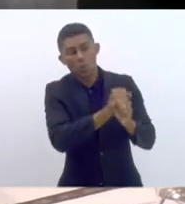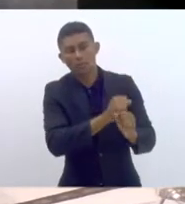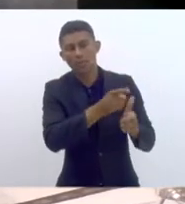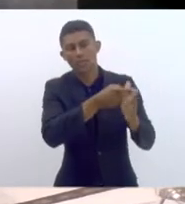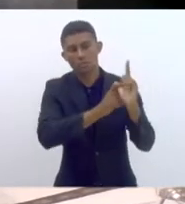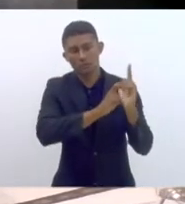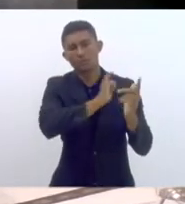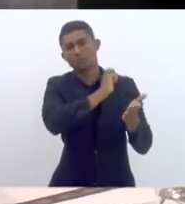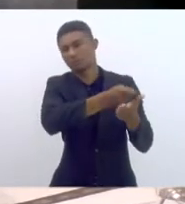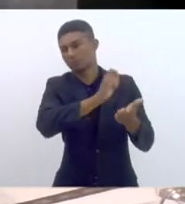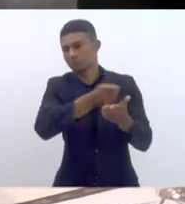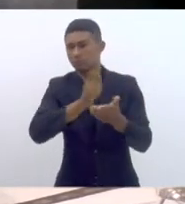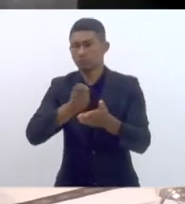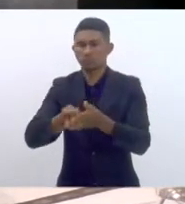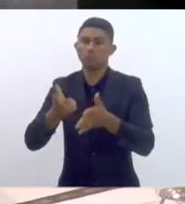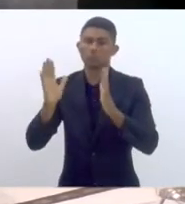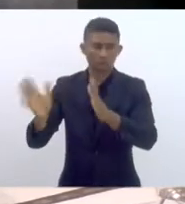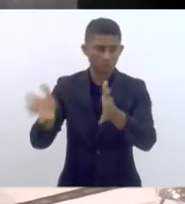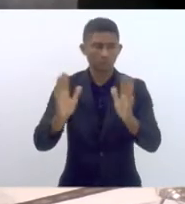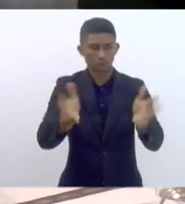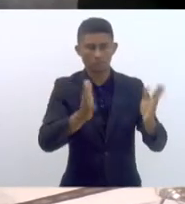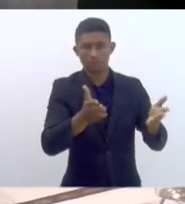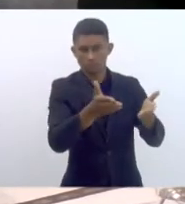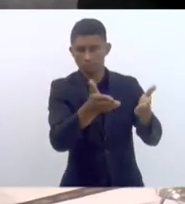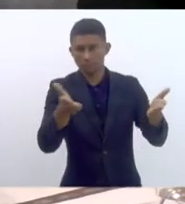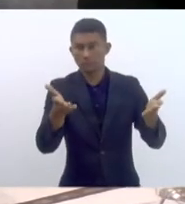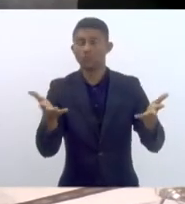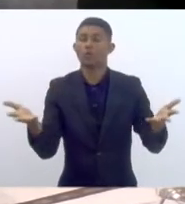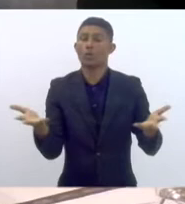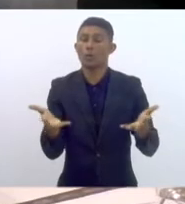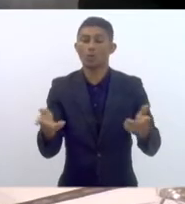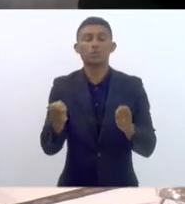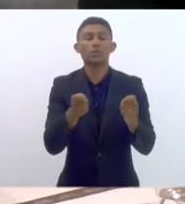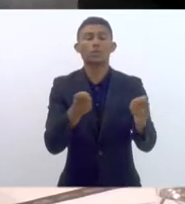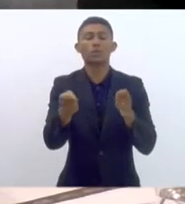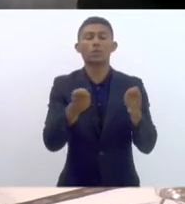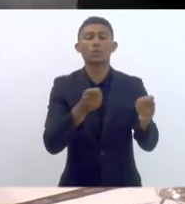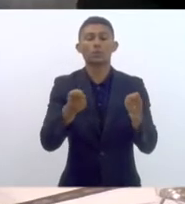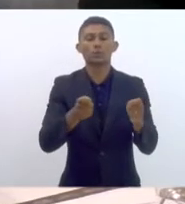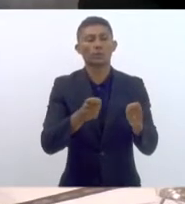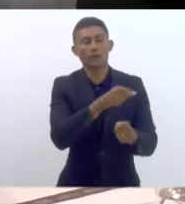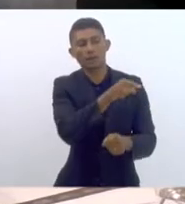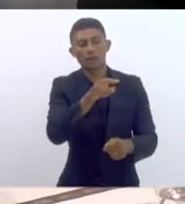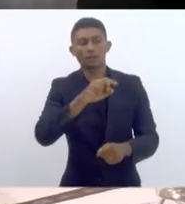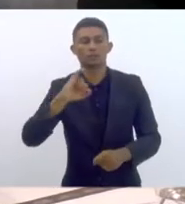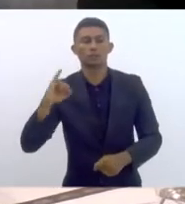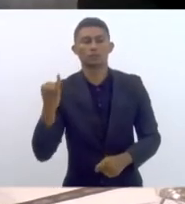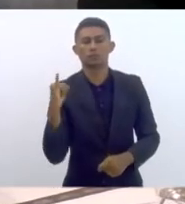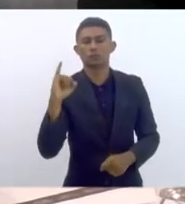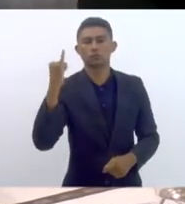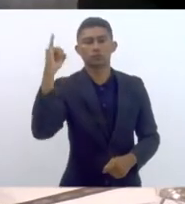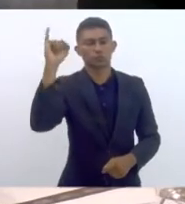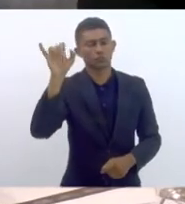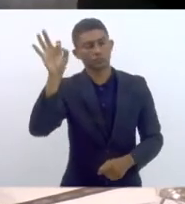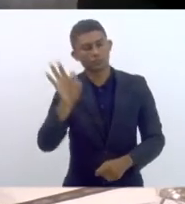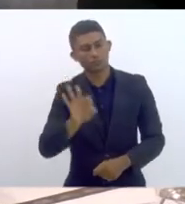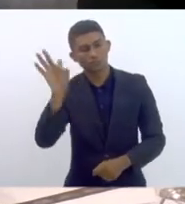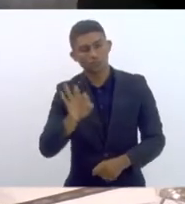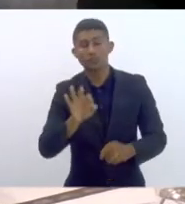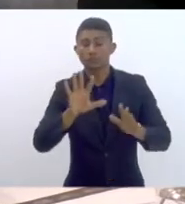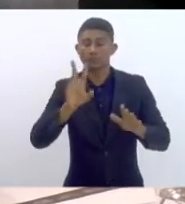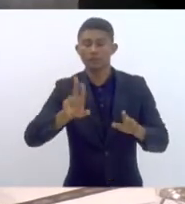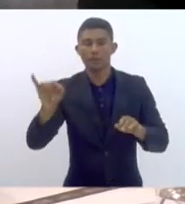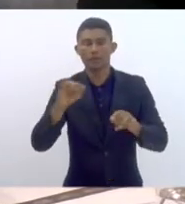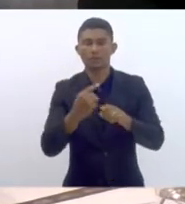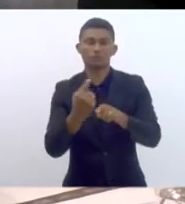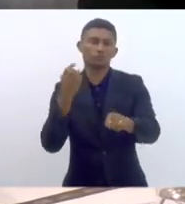tinha informado aqui antes, elas estão hoje sendo controladas por suas próprias taxas de juros. Mas vão retroagir a 2017 e vão